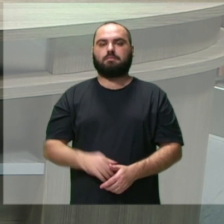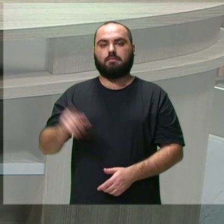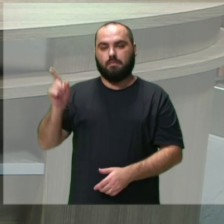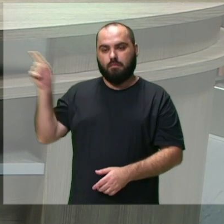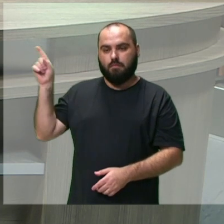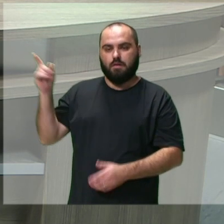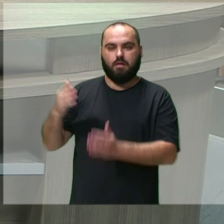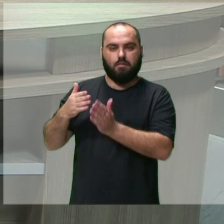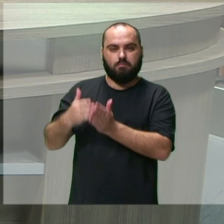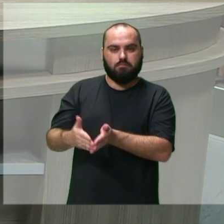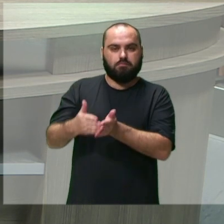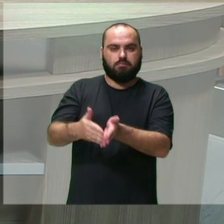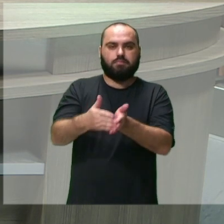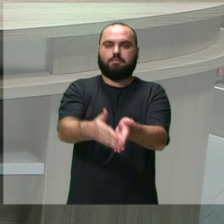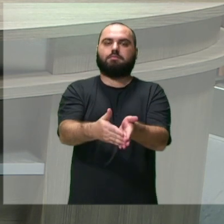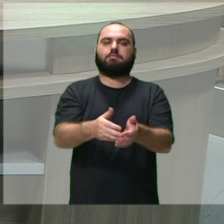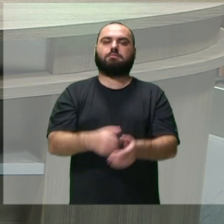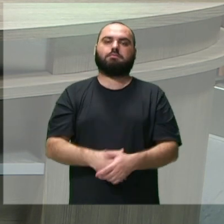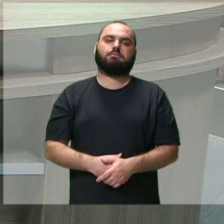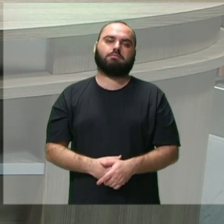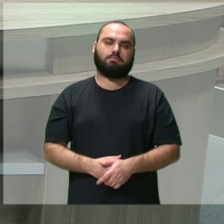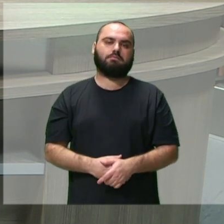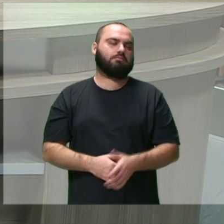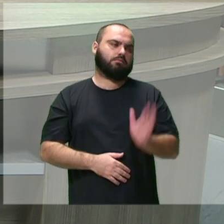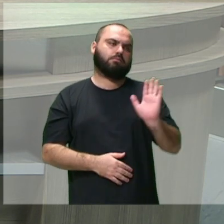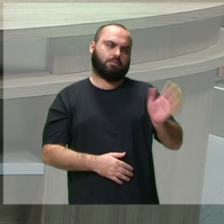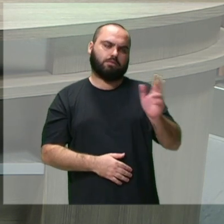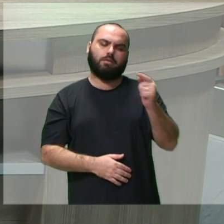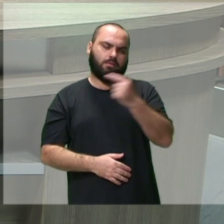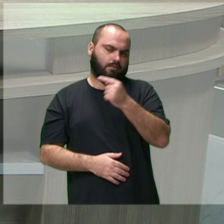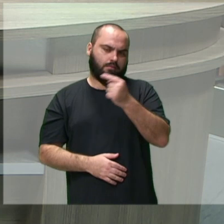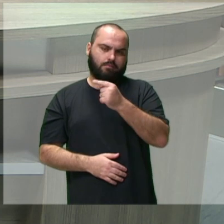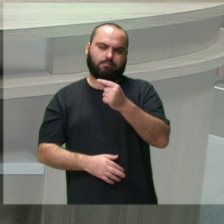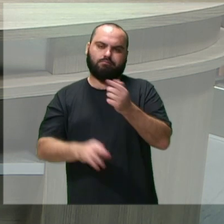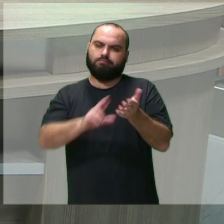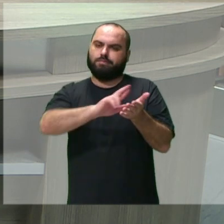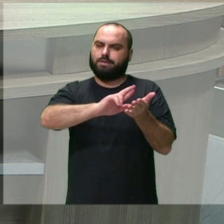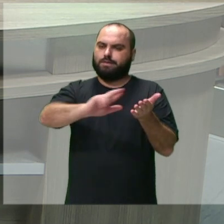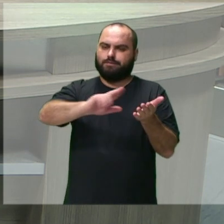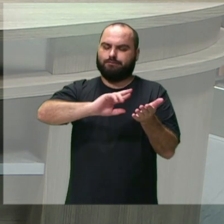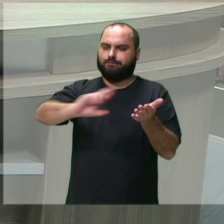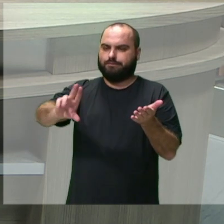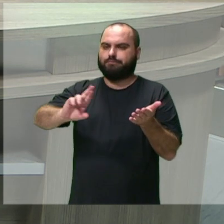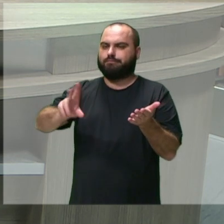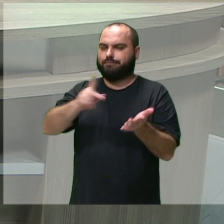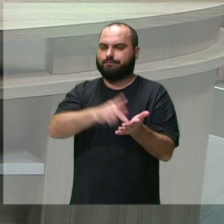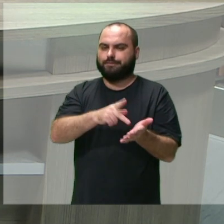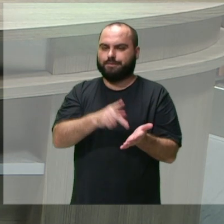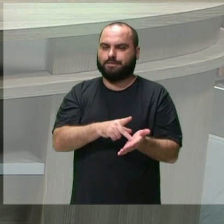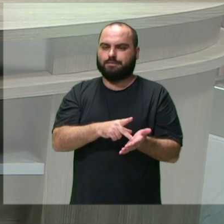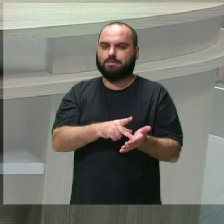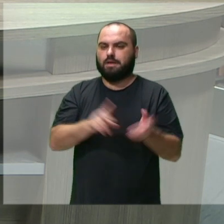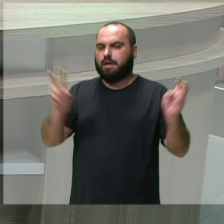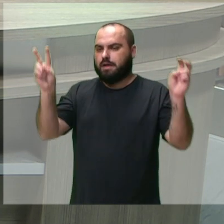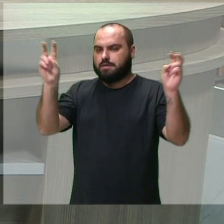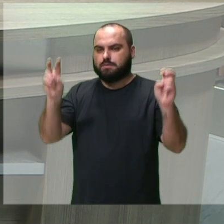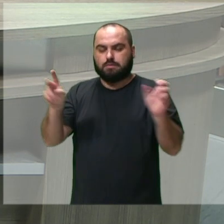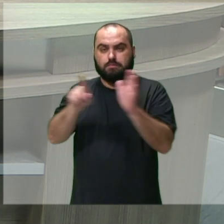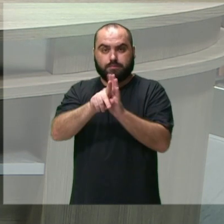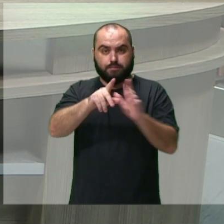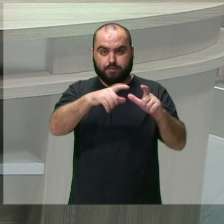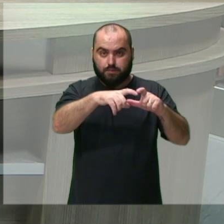né? O porto visto de cima. Já entra um outro aspecto com relação aos